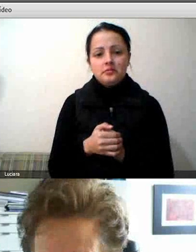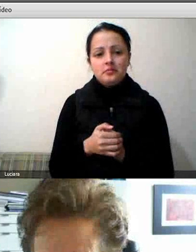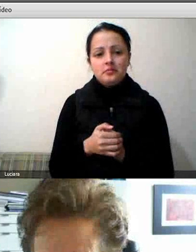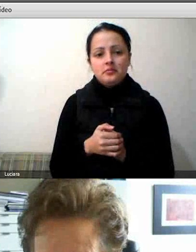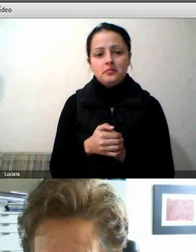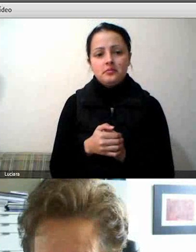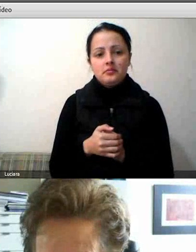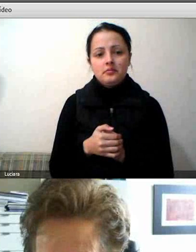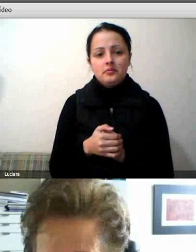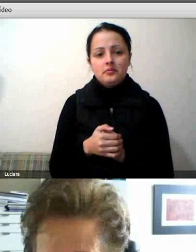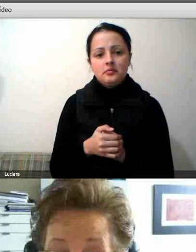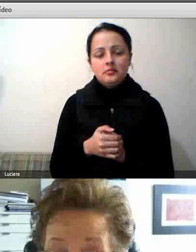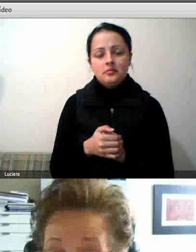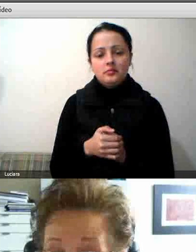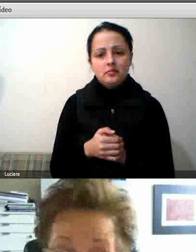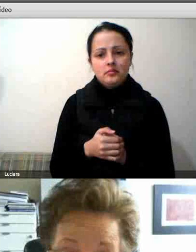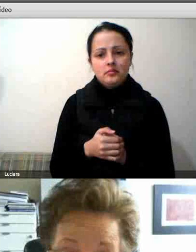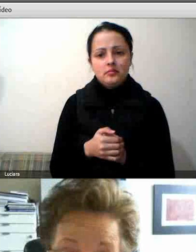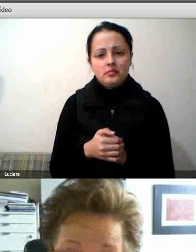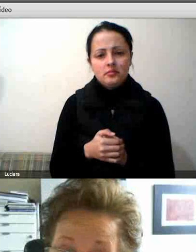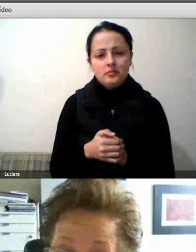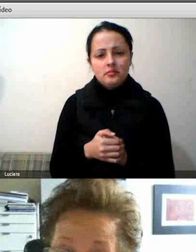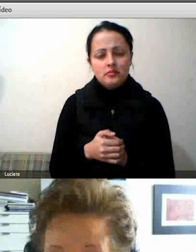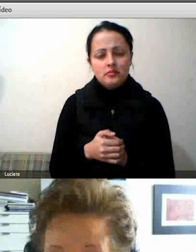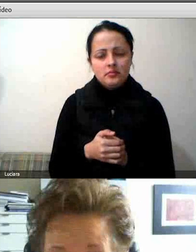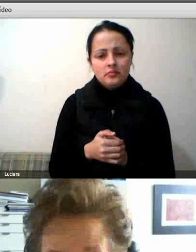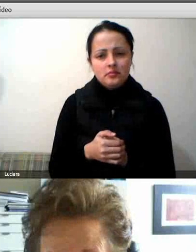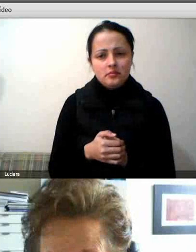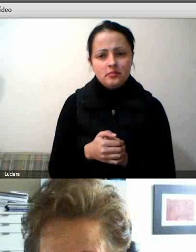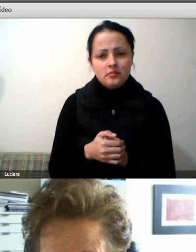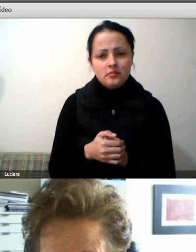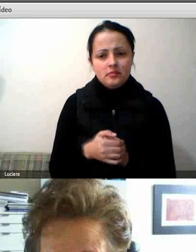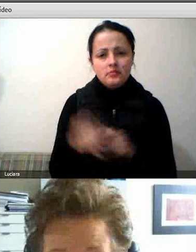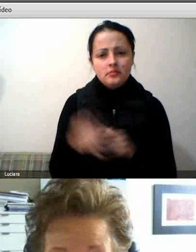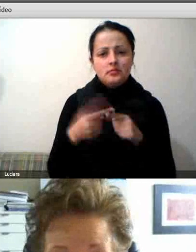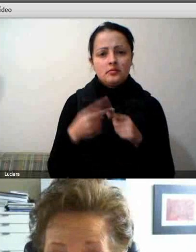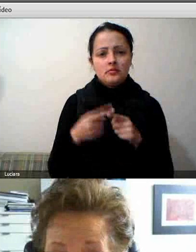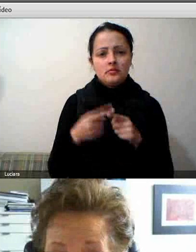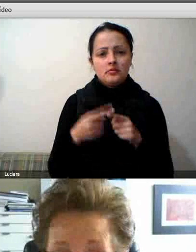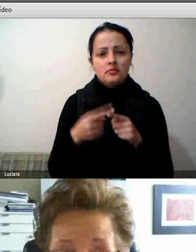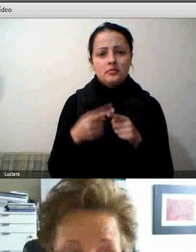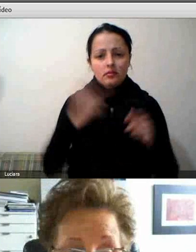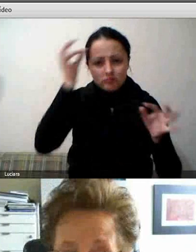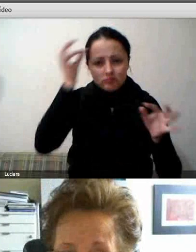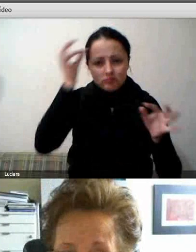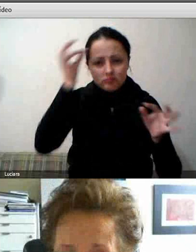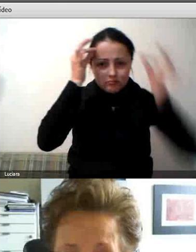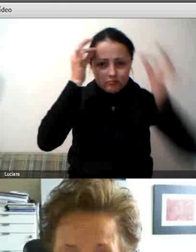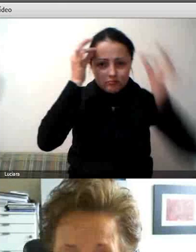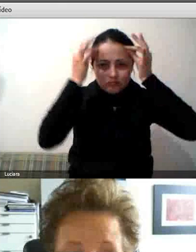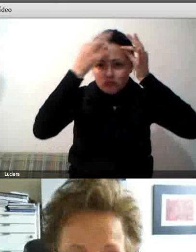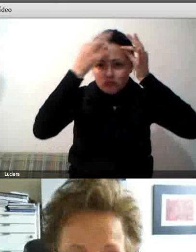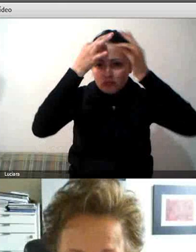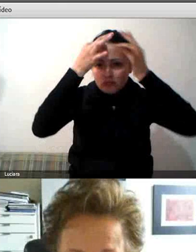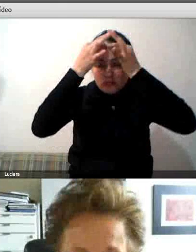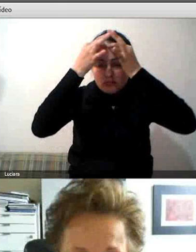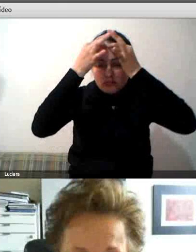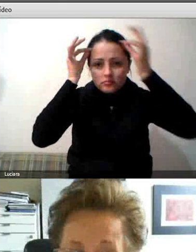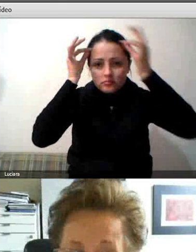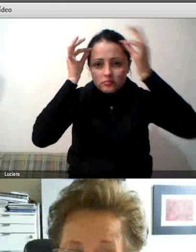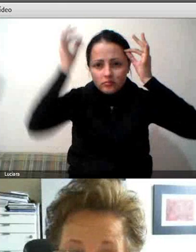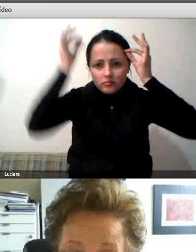cadáver. A gente só podia observar o cérebro depois de cadáver. Agora não. Agora nós temos aqui um exemplo aqui